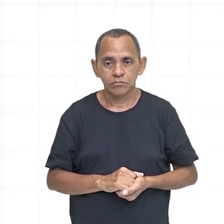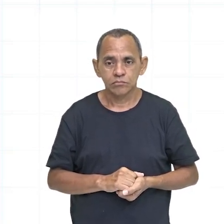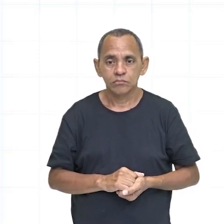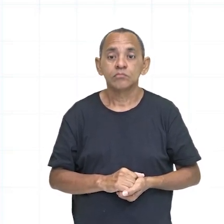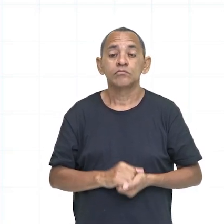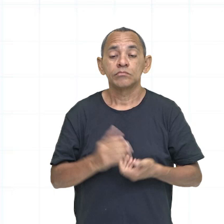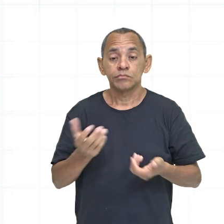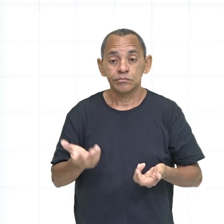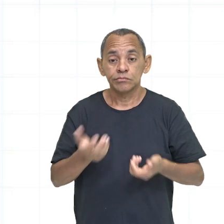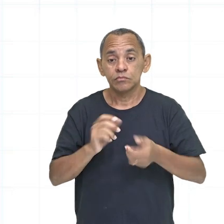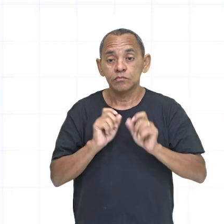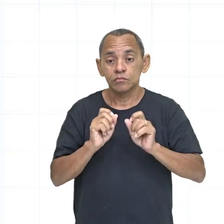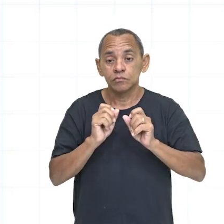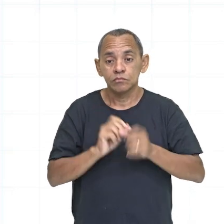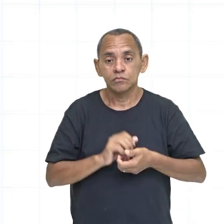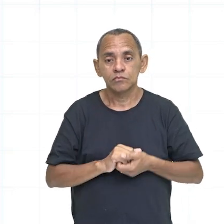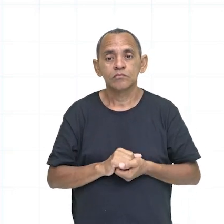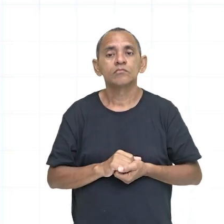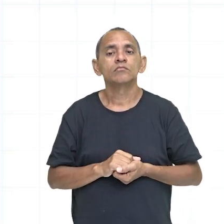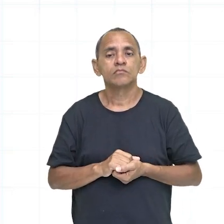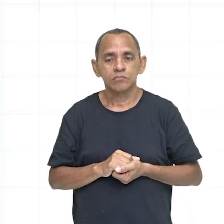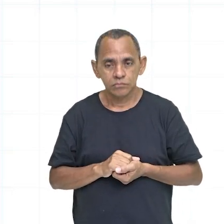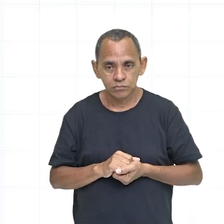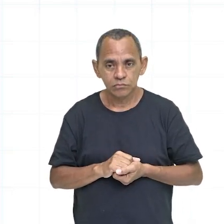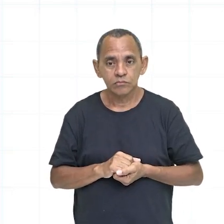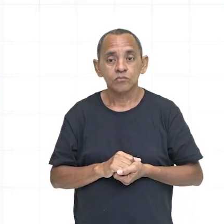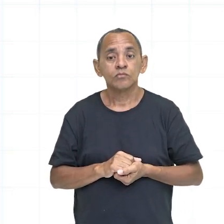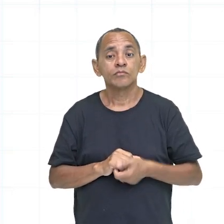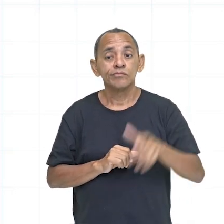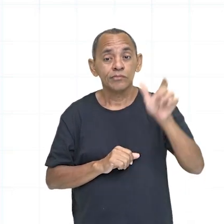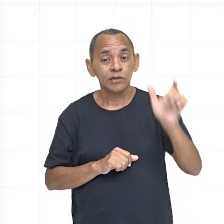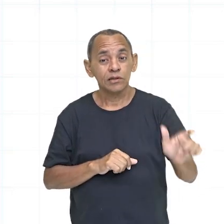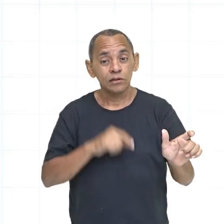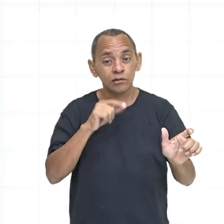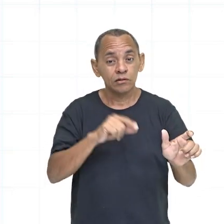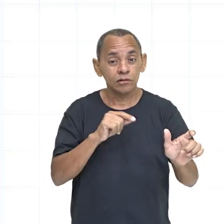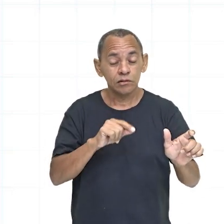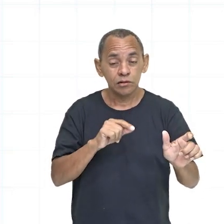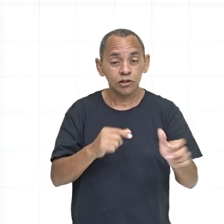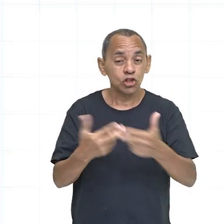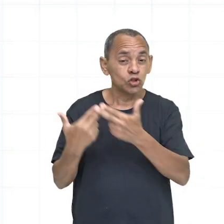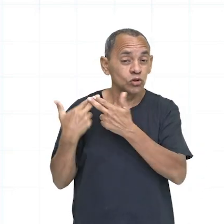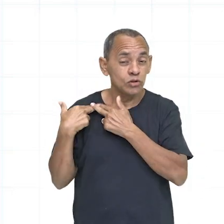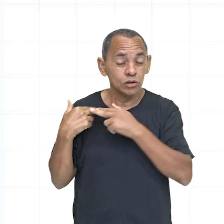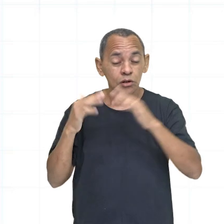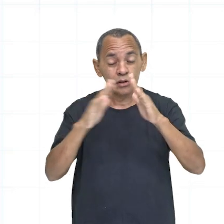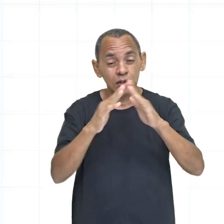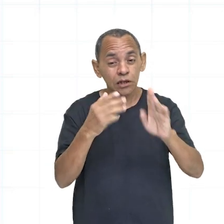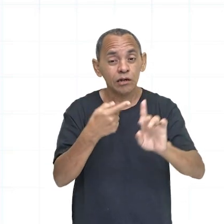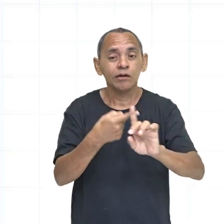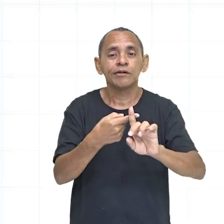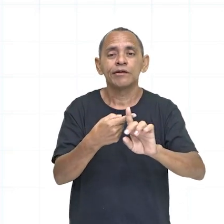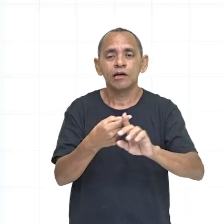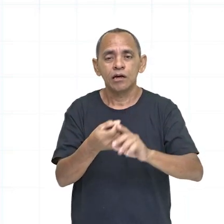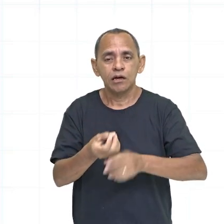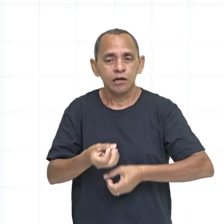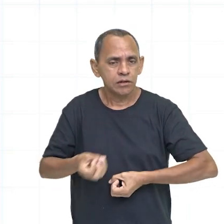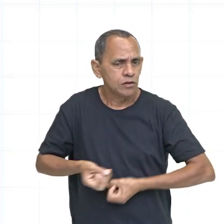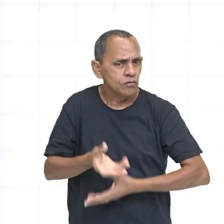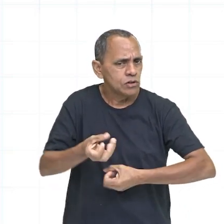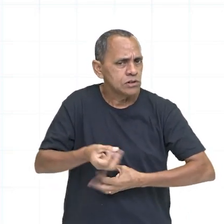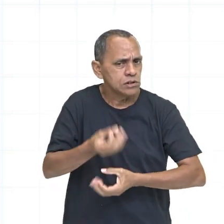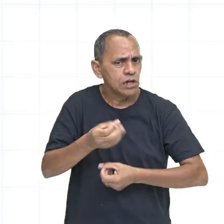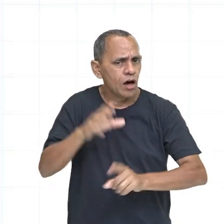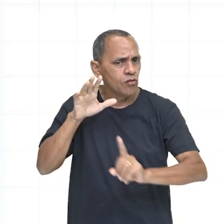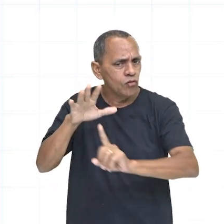assimilation. Então, os missionários, eles promoviam todo esse ensino da